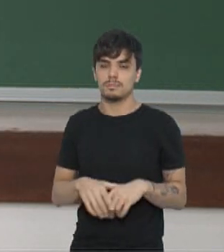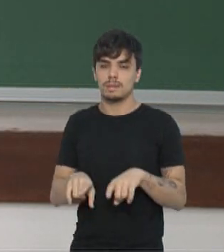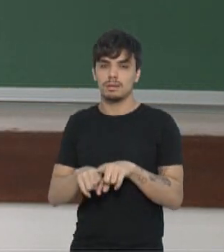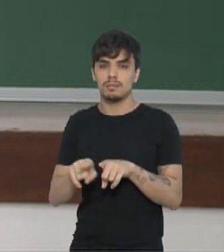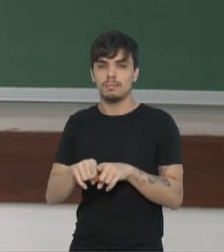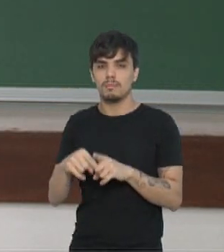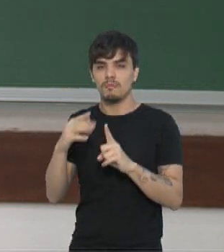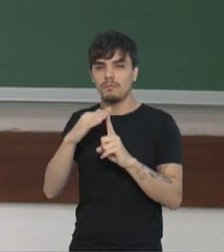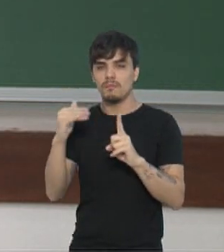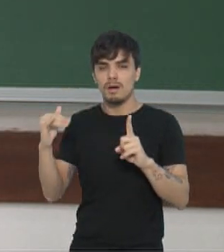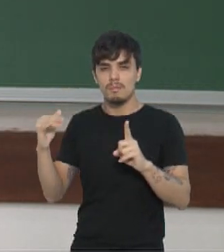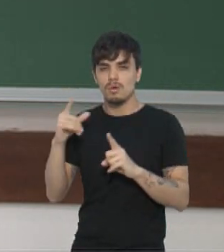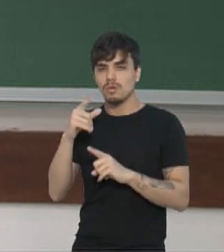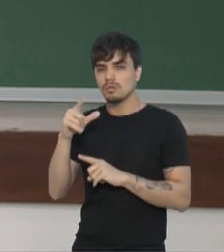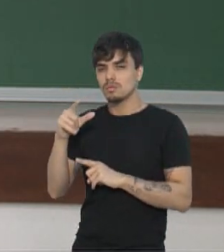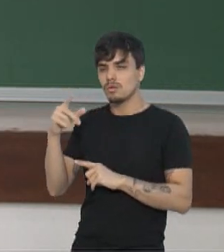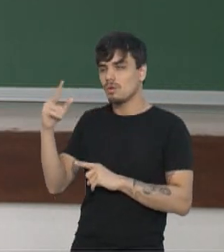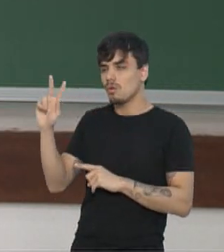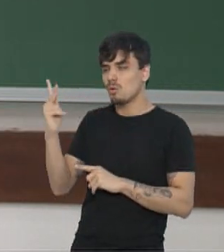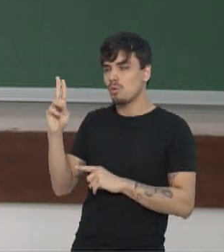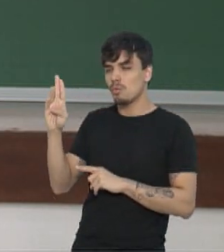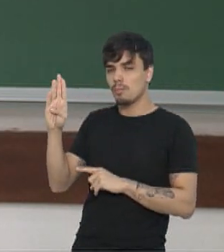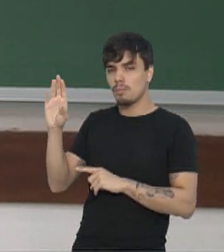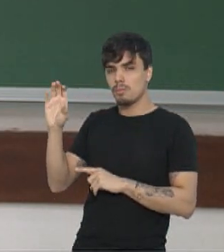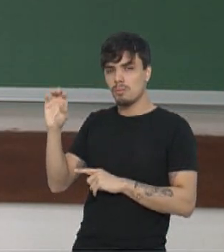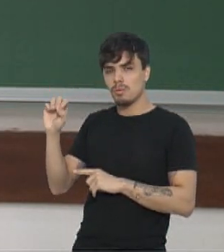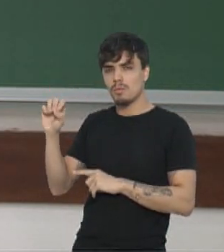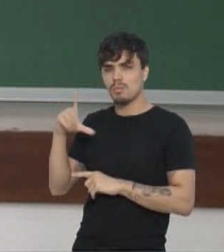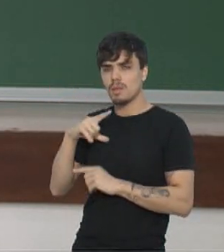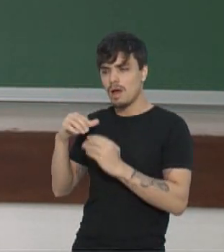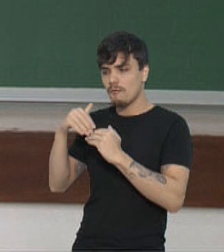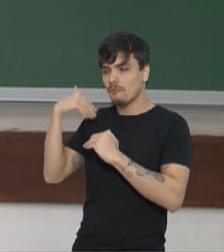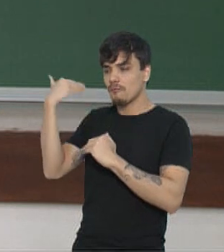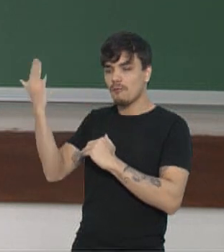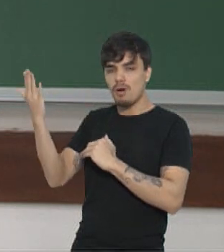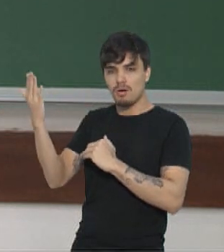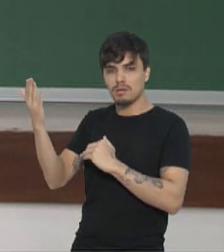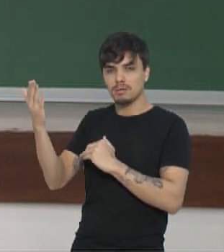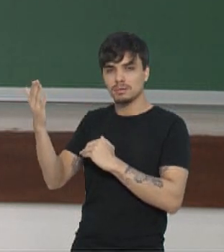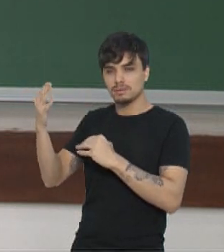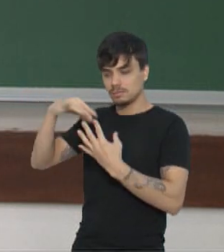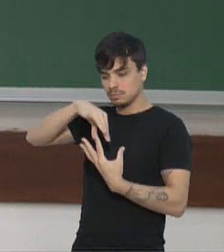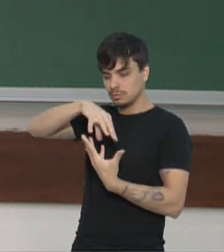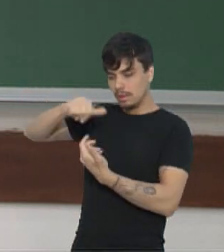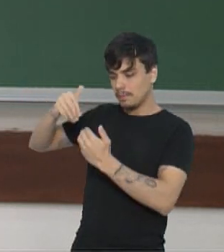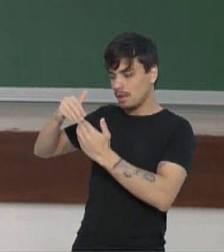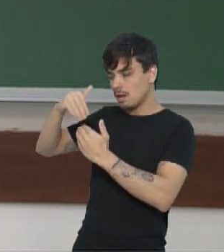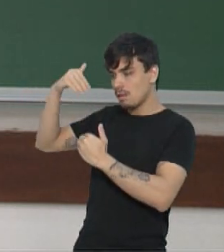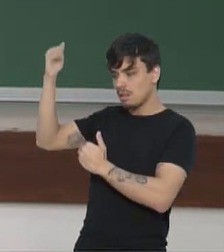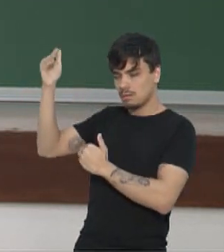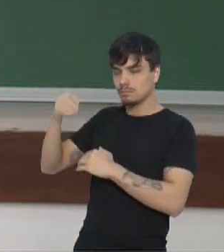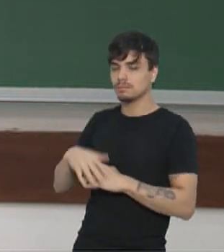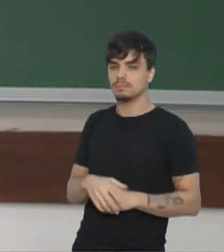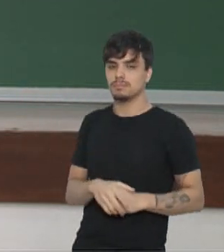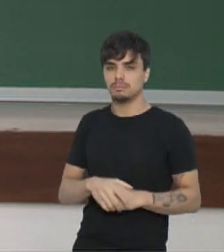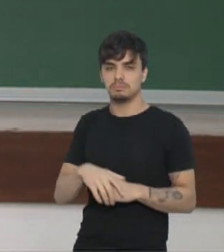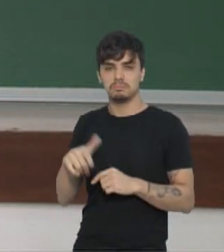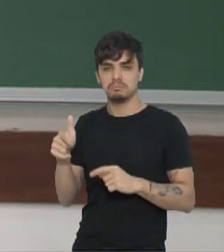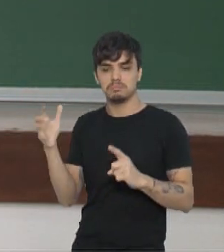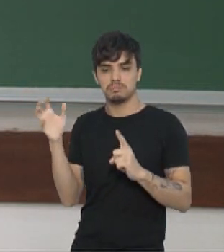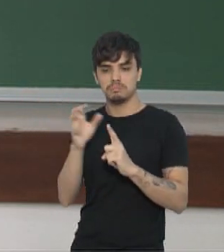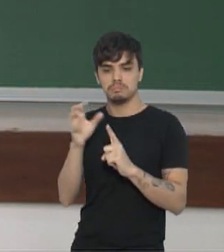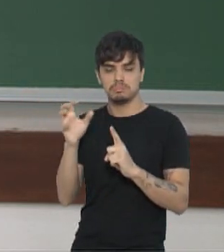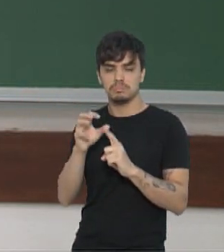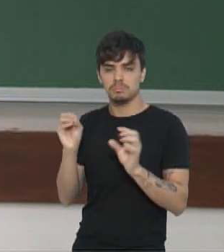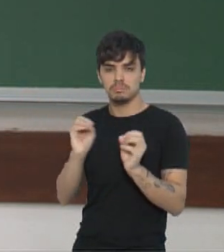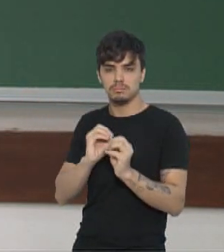famoso Hubble, que é um telescópio que está fora da Terra, está lá no espaço, de maneira que ele não tem mais influência nem da